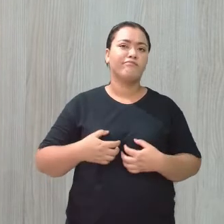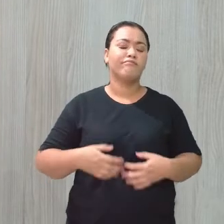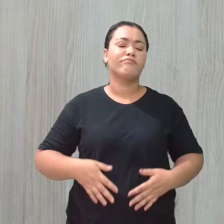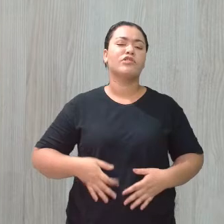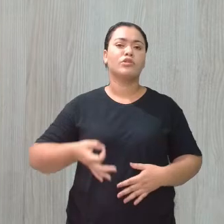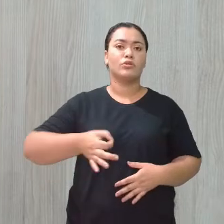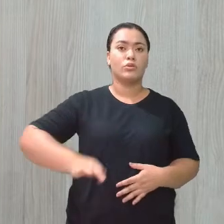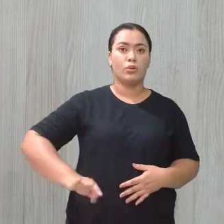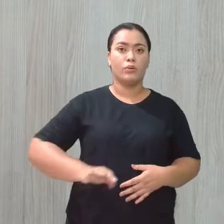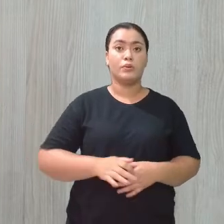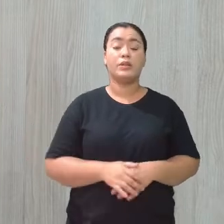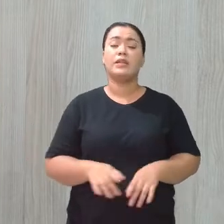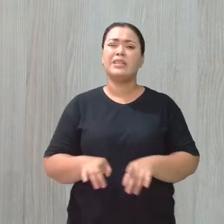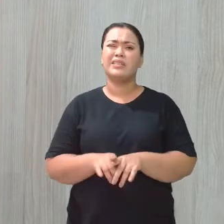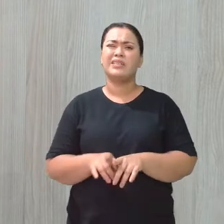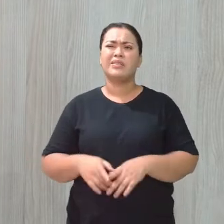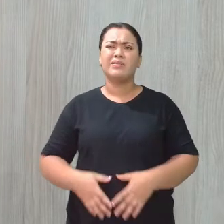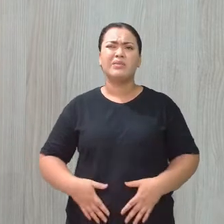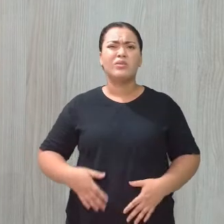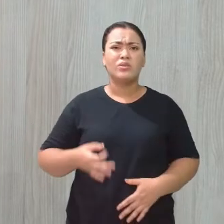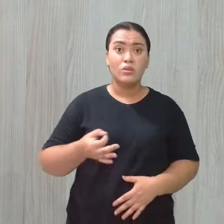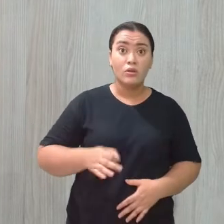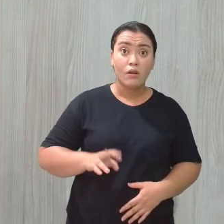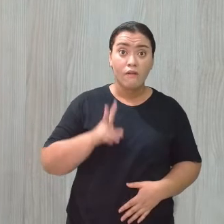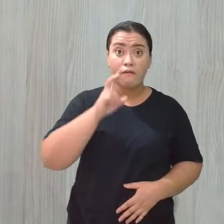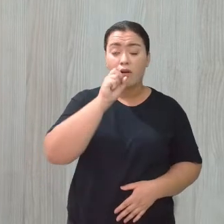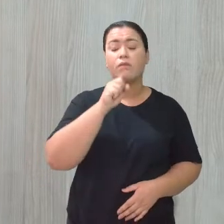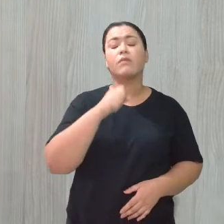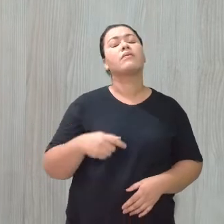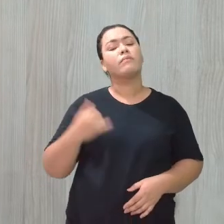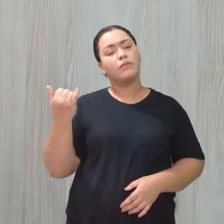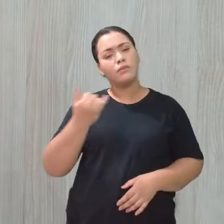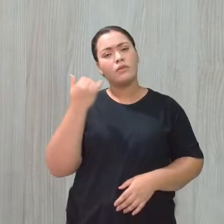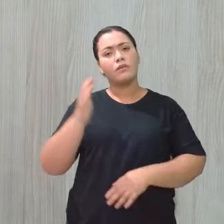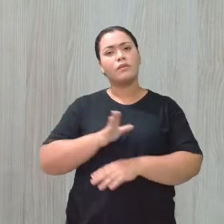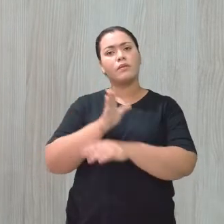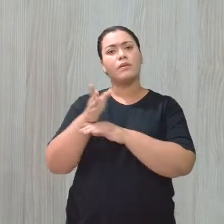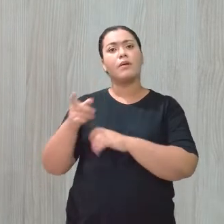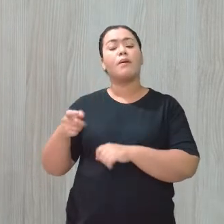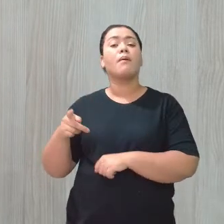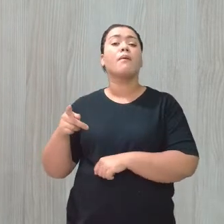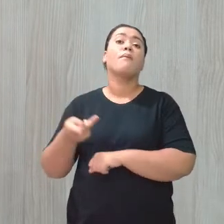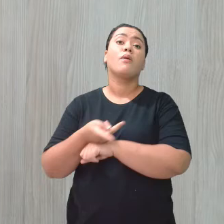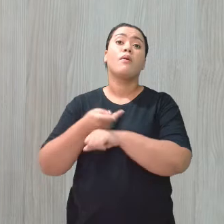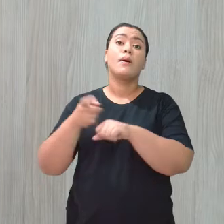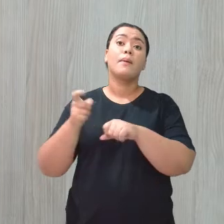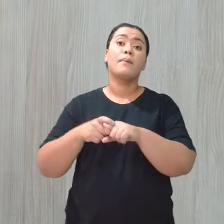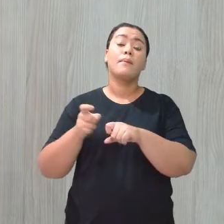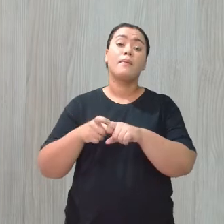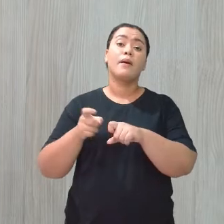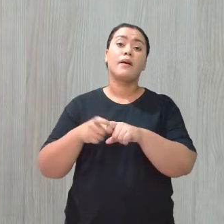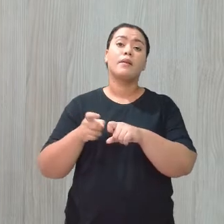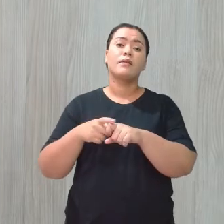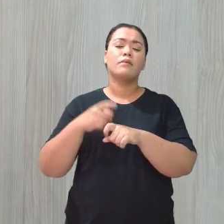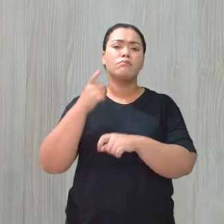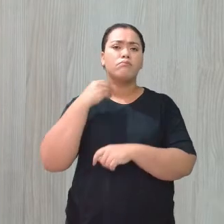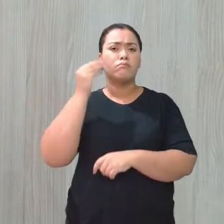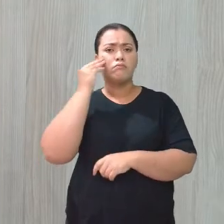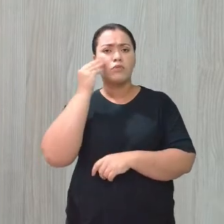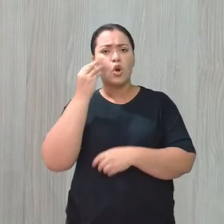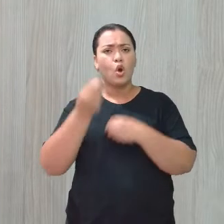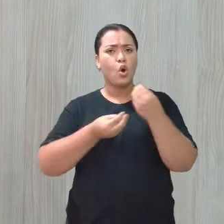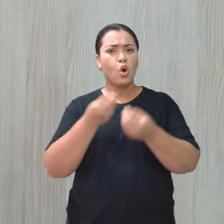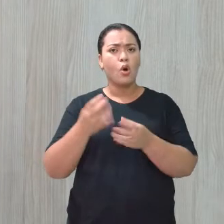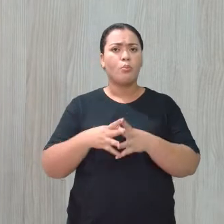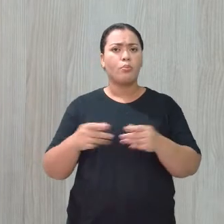Então, num sinal de uma cólica muito forte, é importante procurar o médico para que ele possa verificar como sanar essas dores,